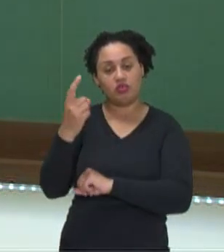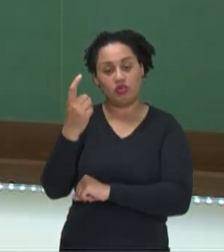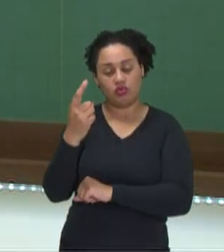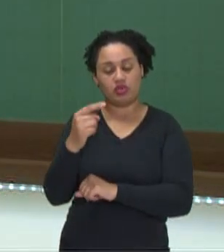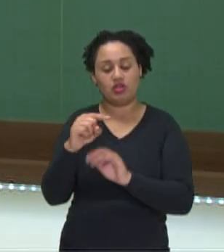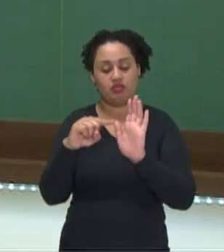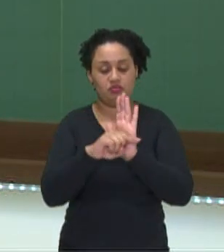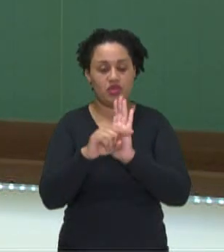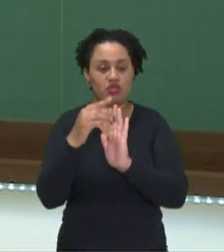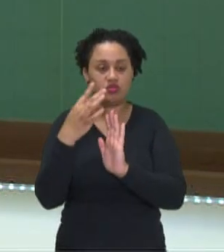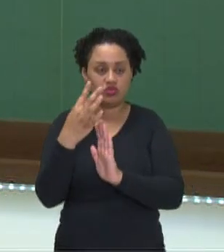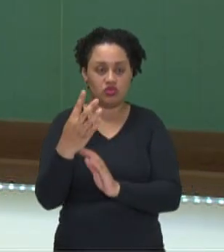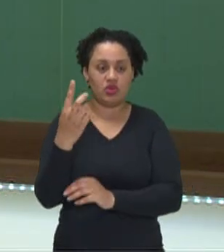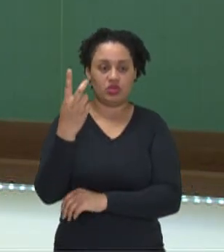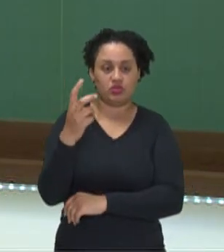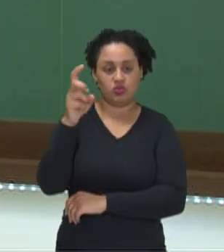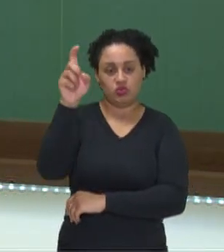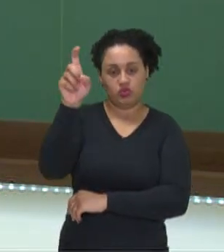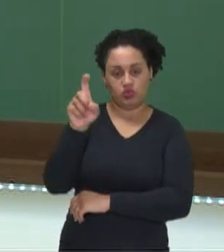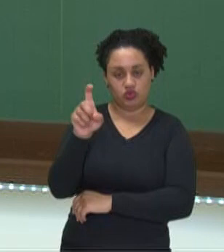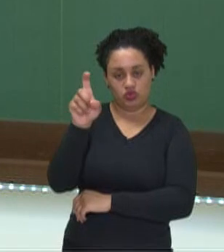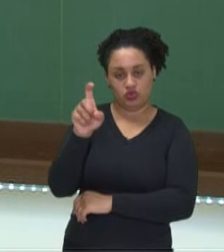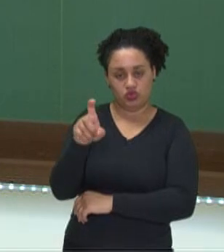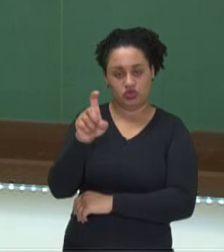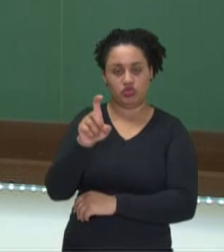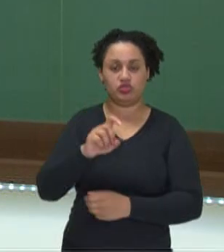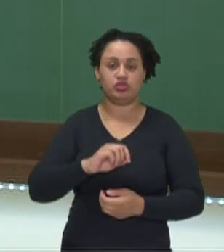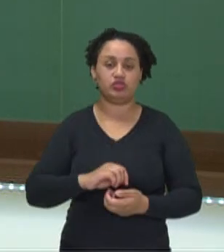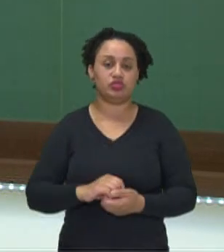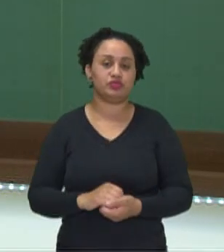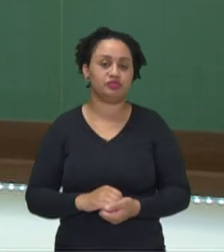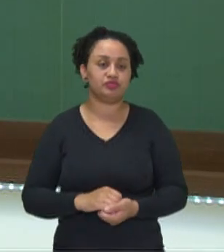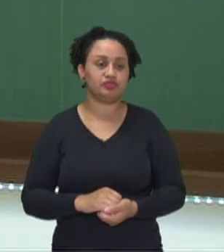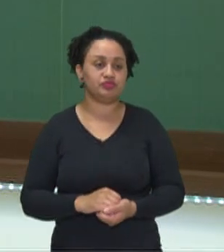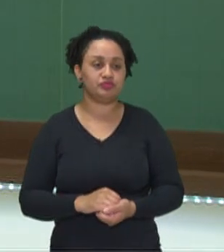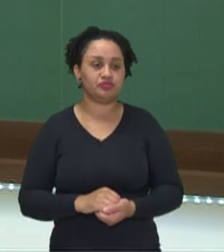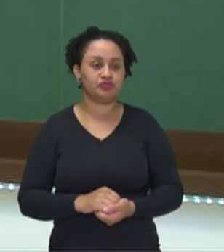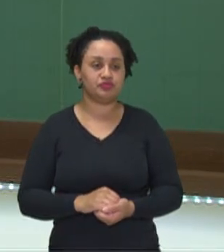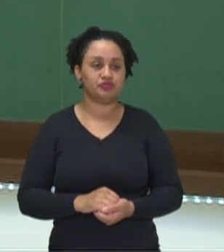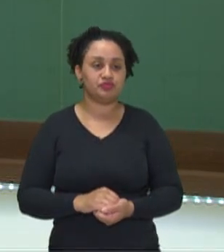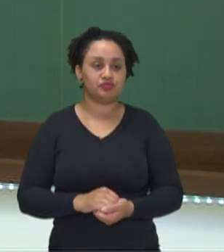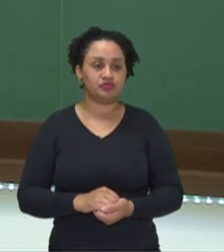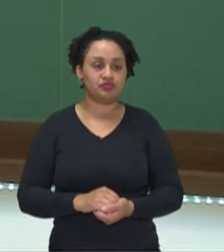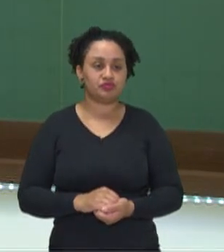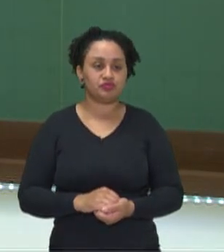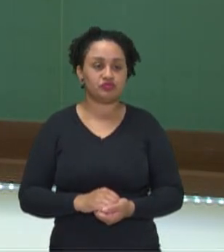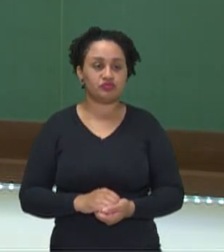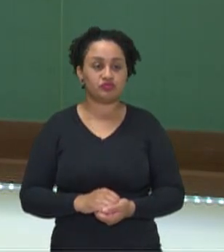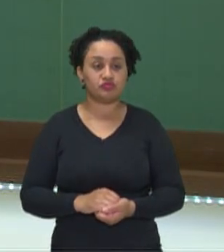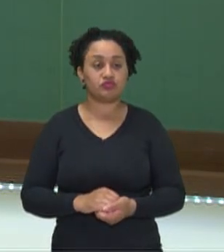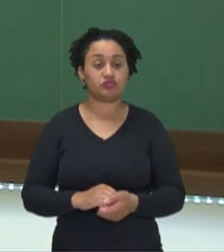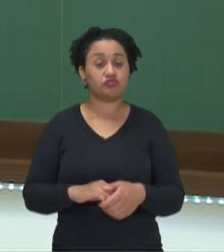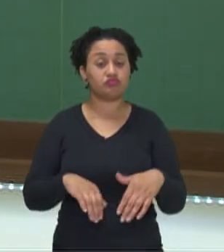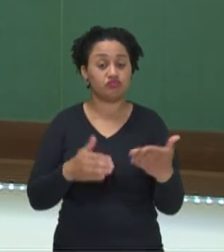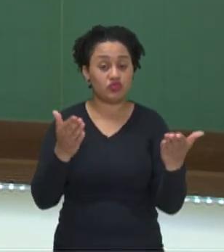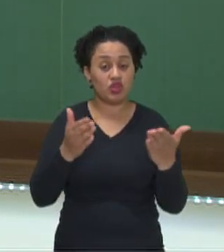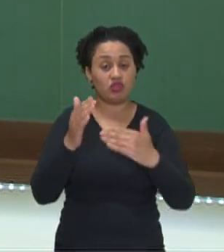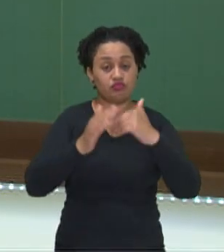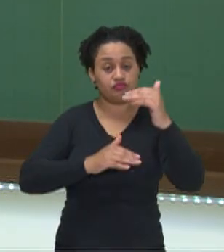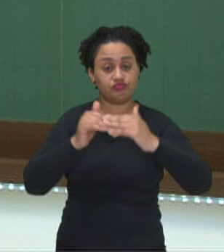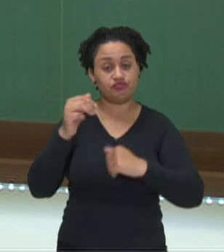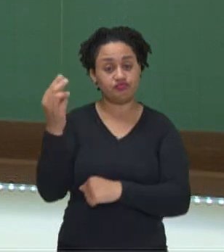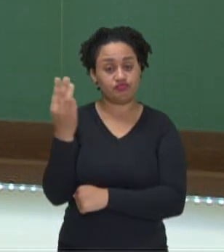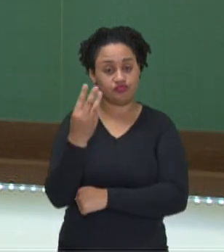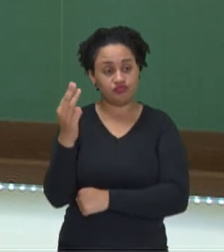Então, resultado final, menos 4 elevado a 2x, ok? Então, no Praticando